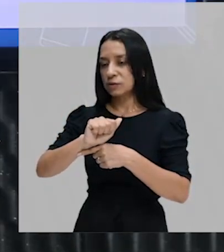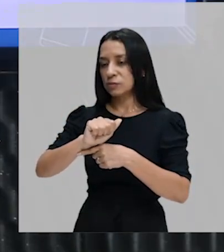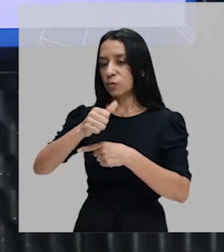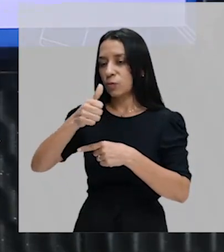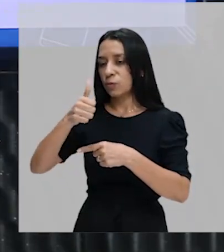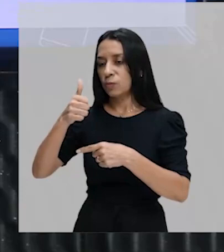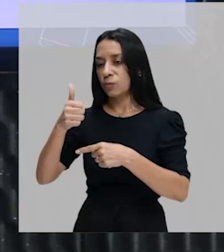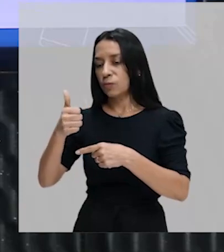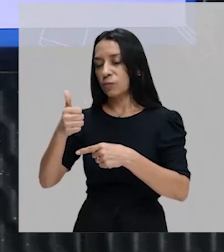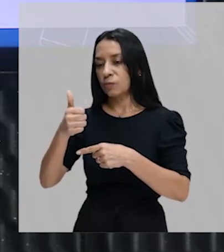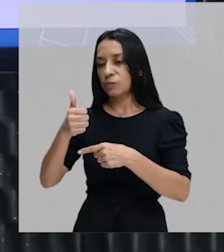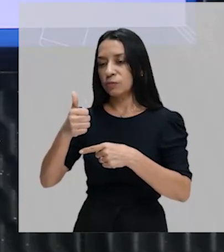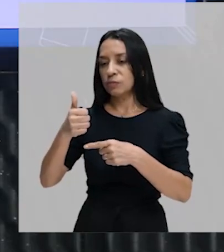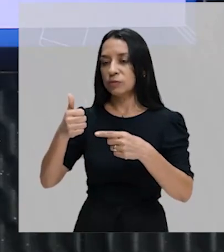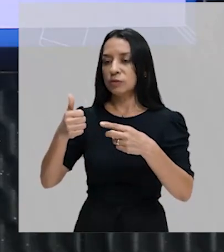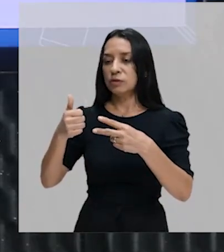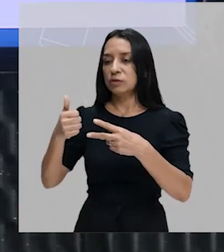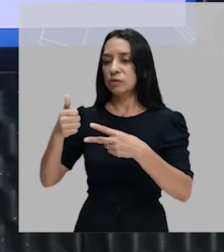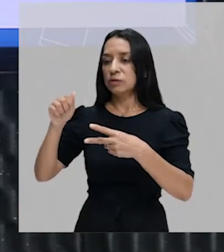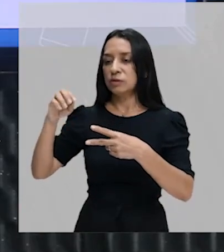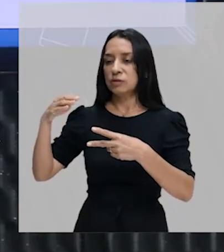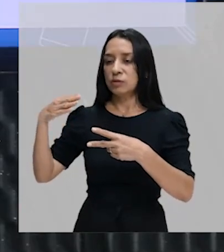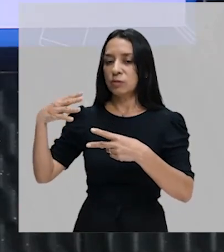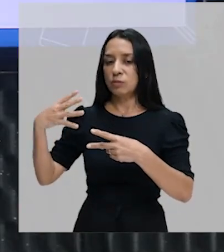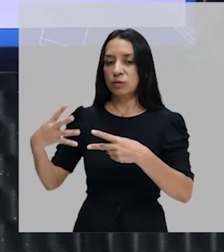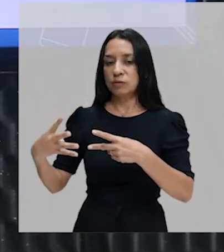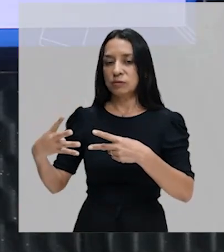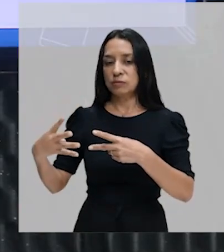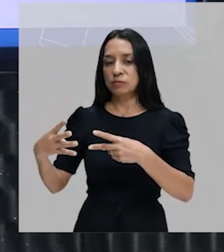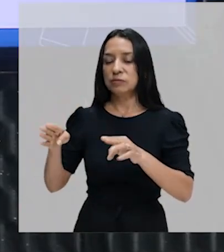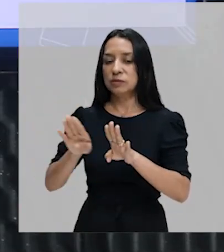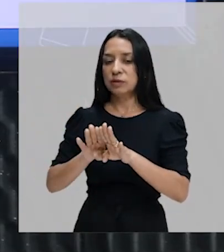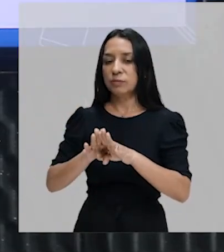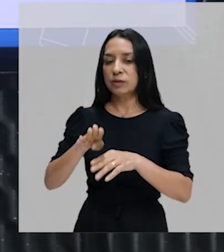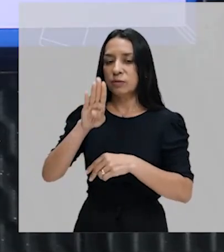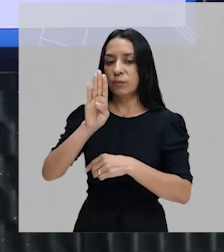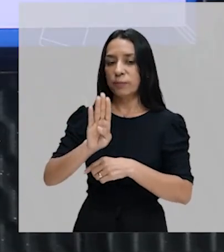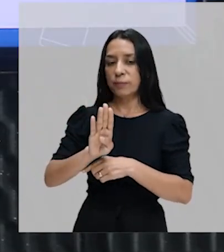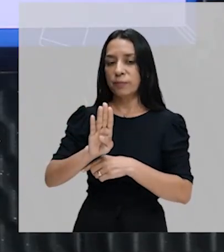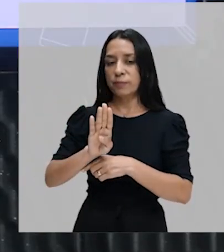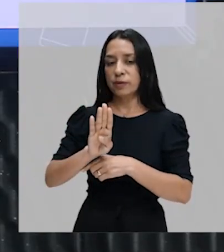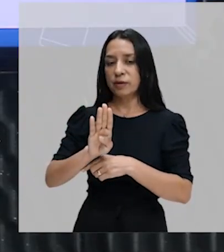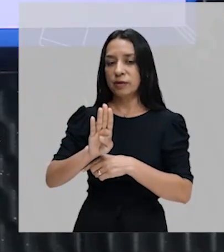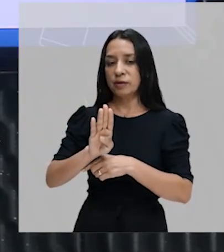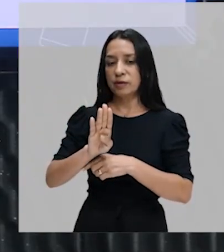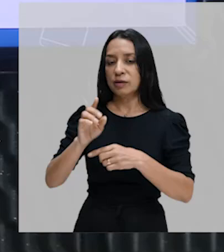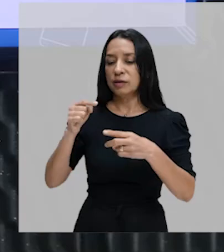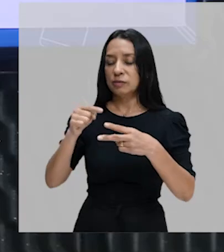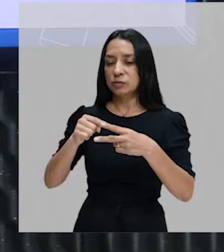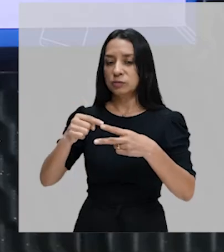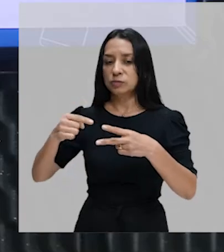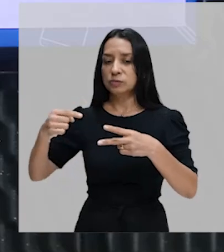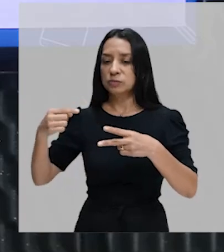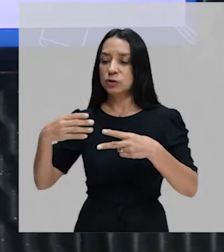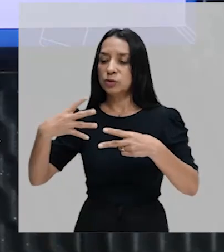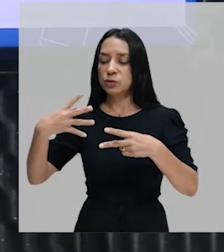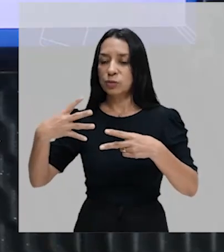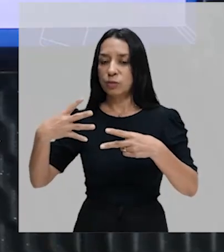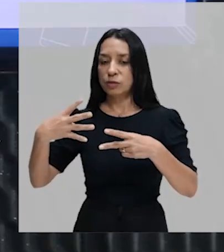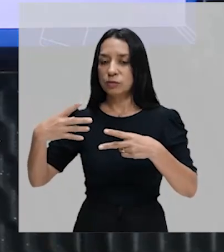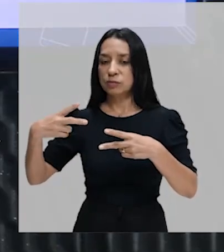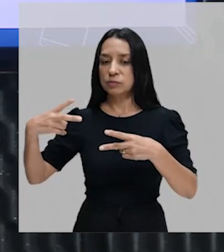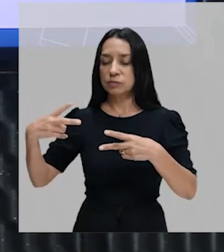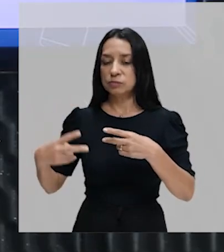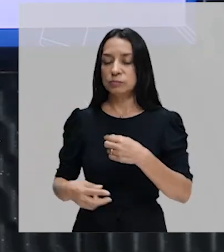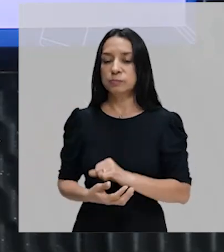e também o B está compreendido entre 1 e 4. Bem, aqui você pode parar e se perguntar, peraí, ele deu